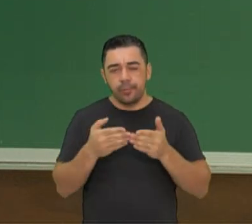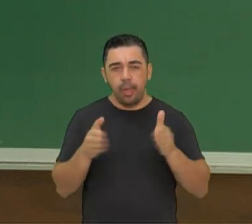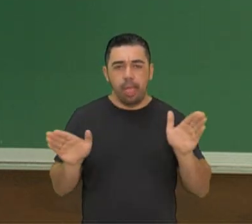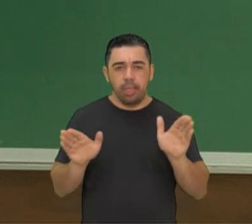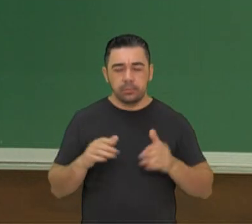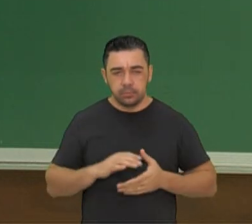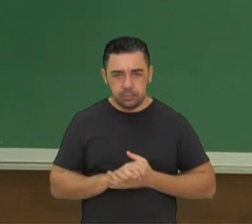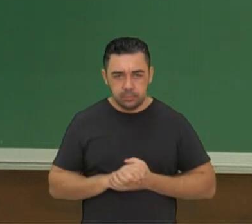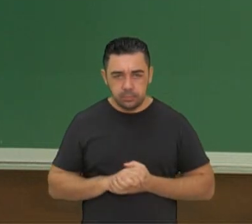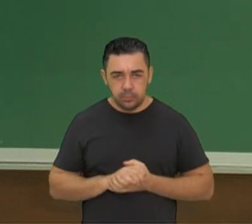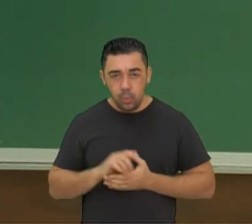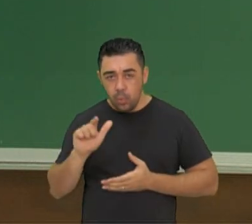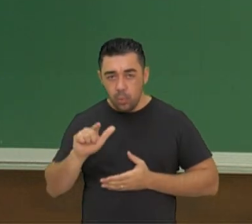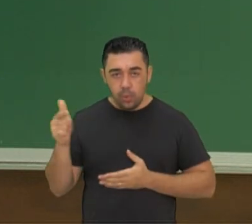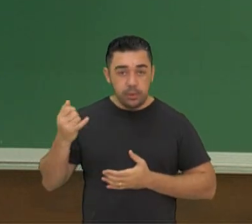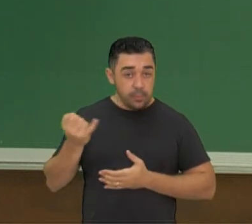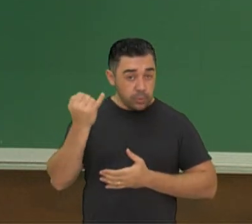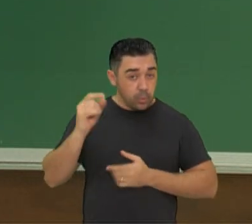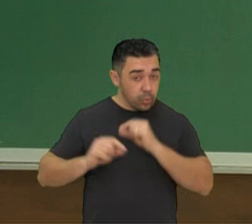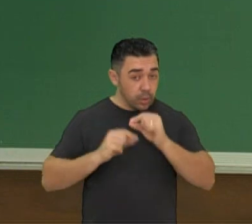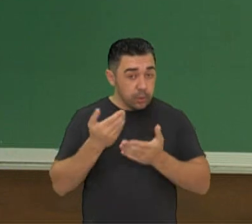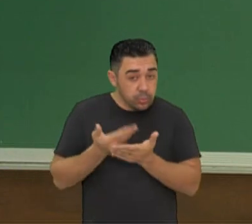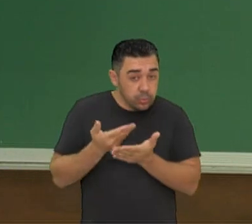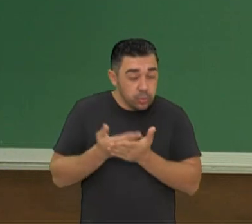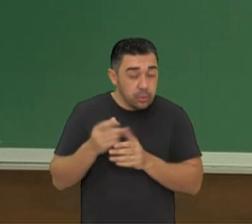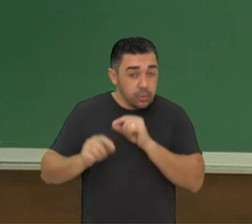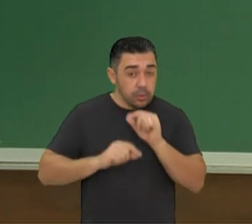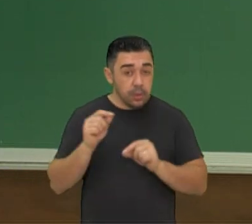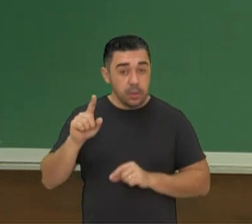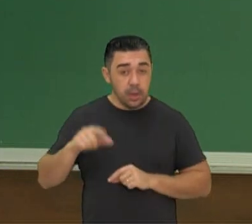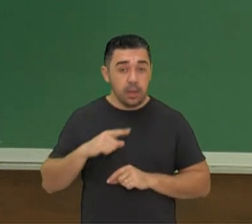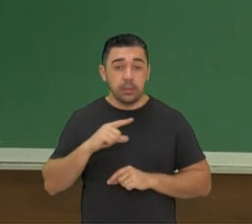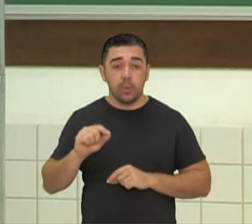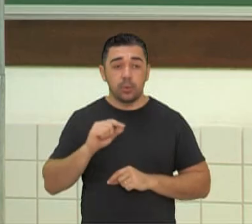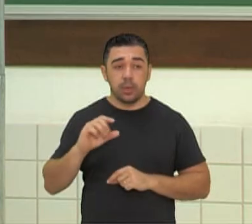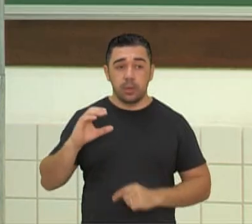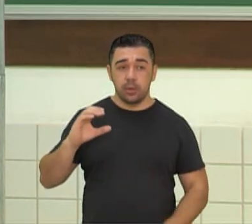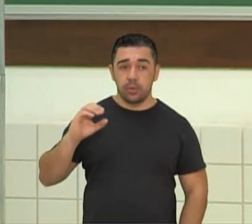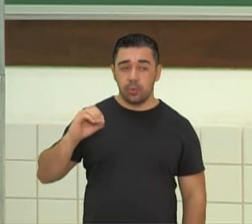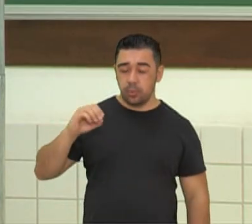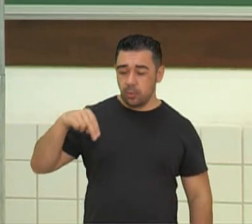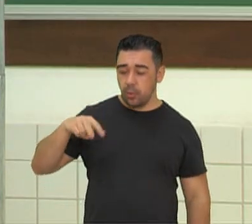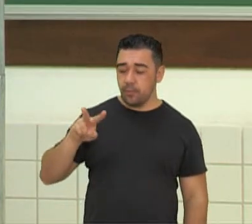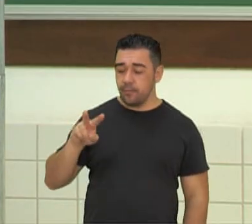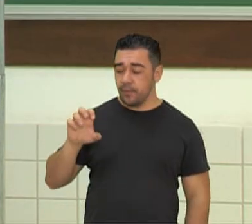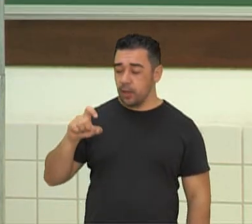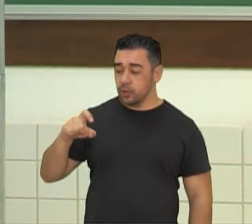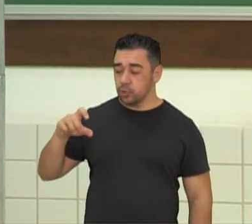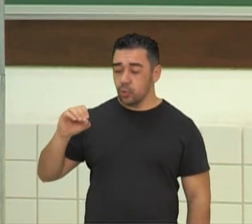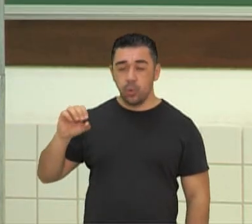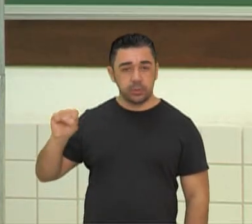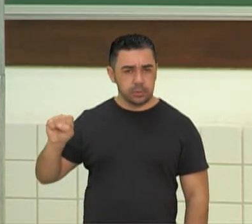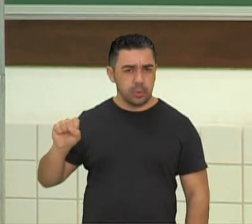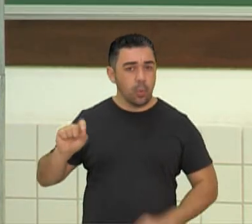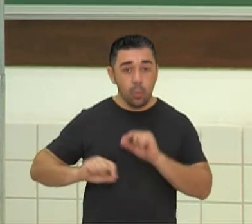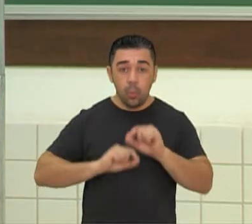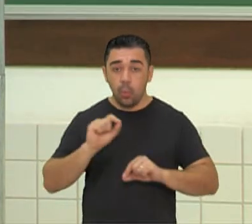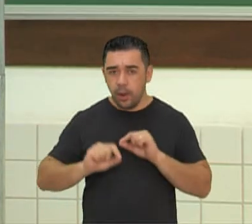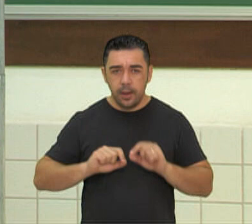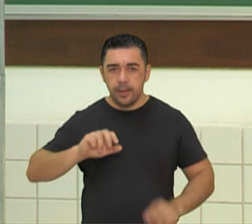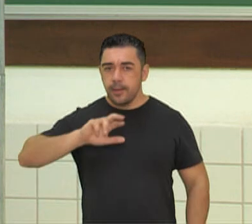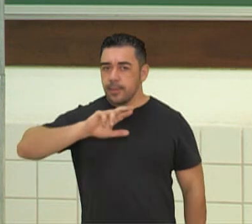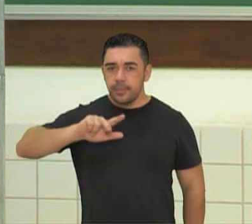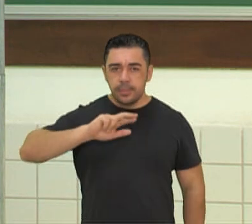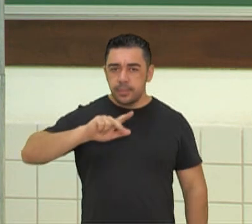bem? Outra coisa importante é que nós estudaremos os polígonos que são convexos. O que são polígonos convexos? São polígonos que não